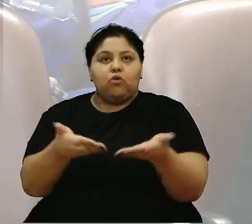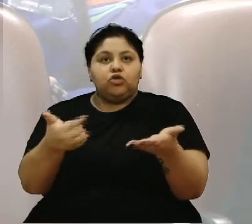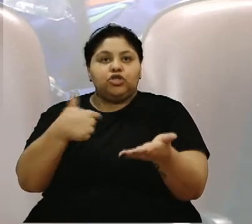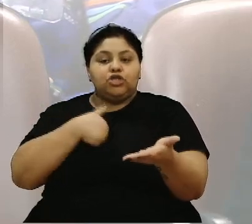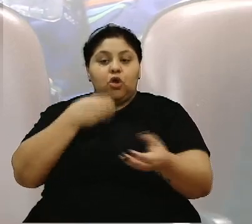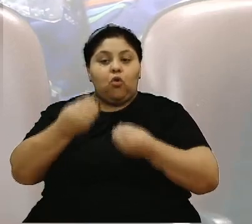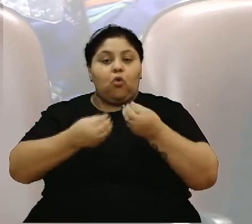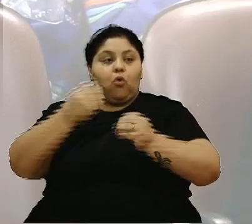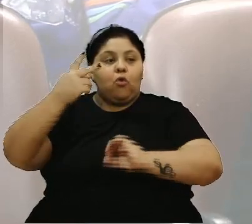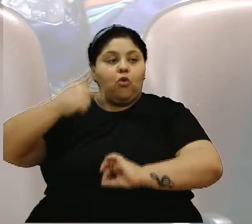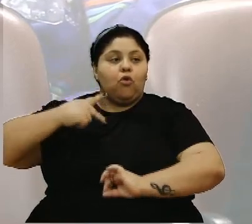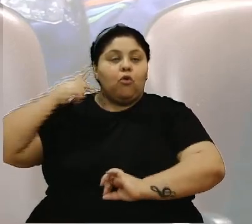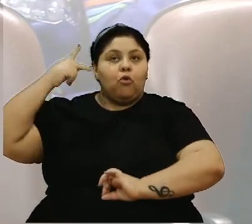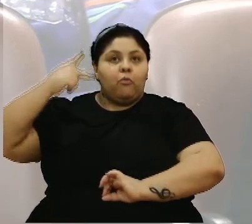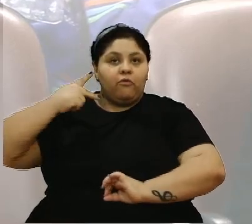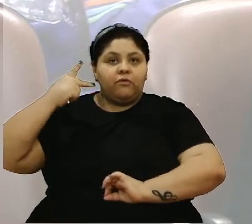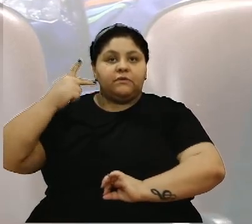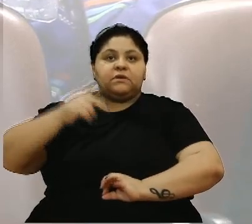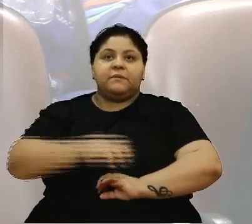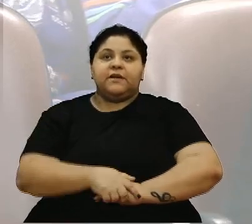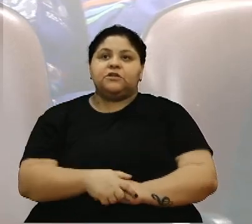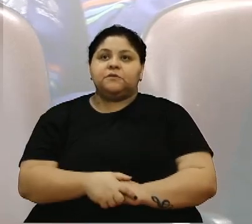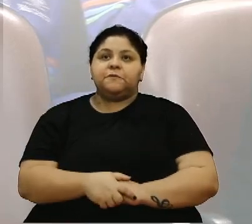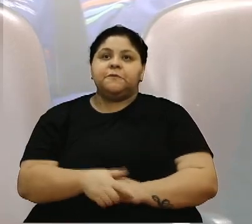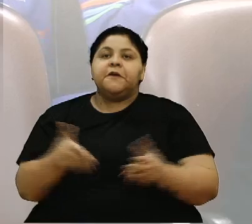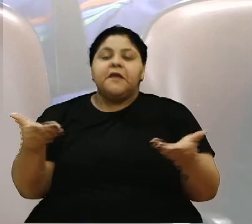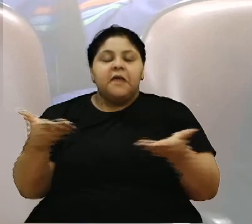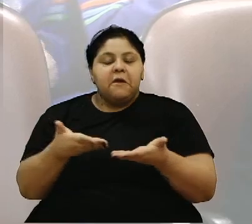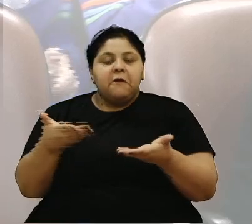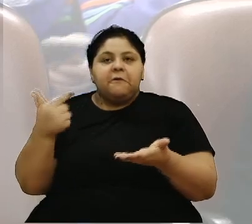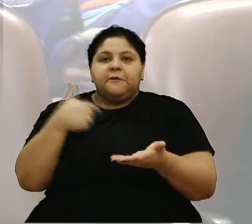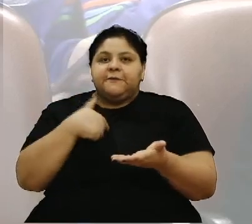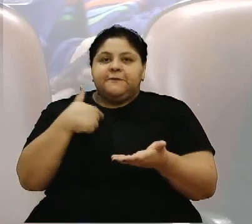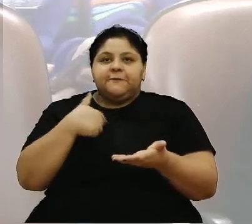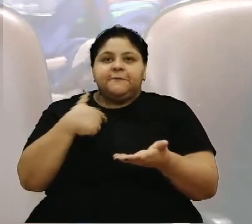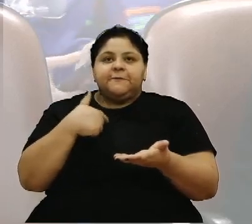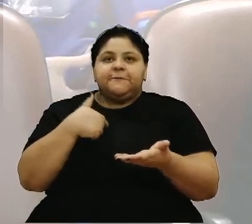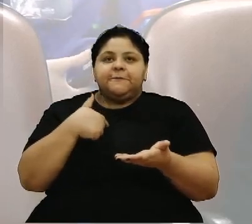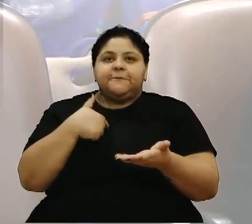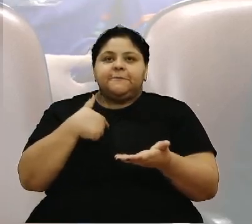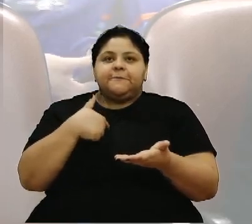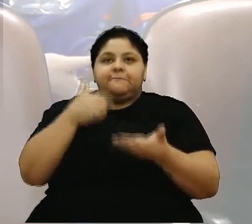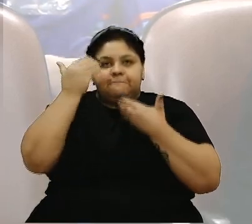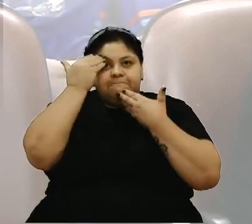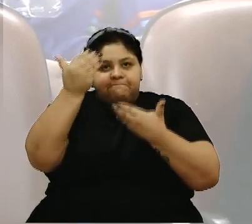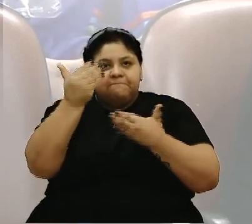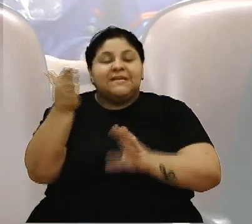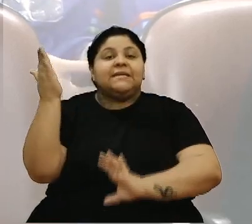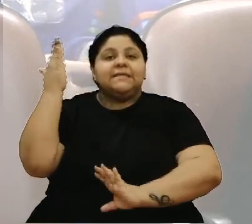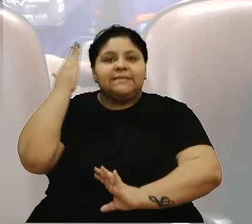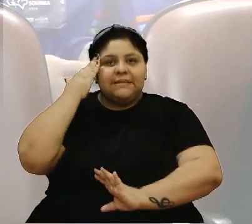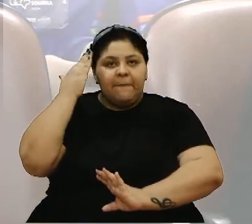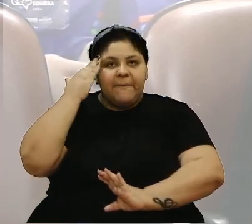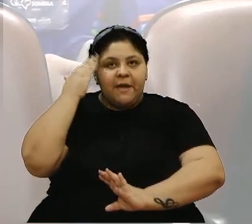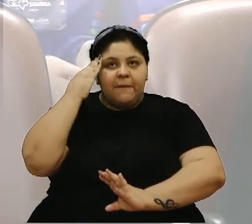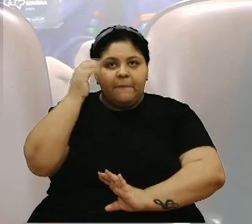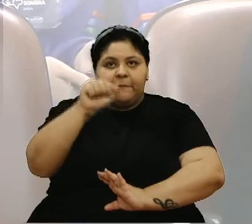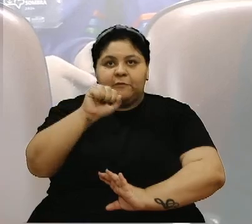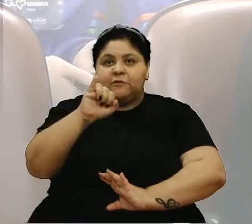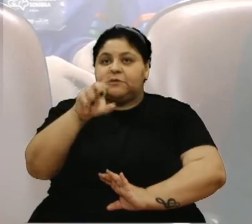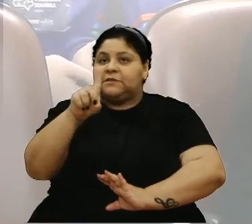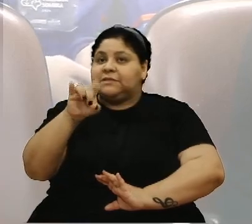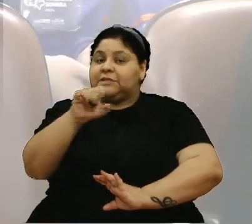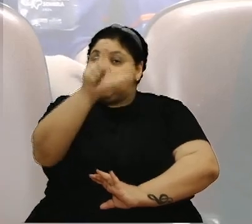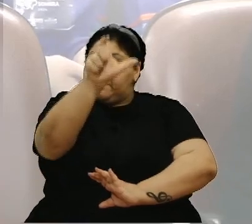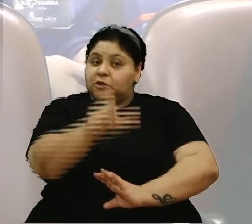como vereador. Então, eu devo muito ao Cid. E sabendo, Cid, você é essa pessoa boa,